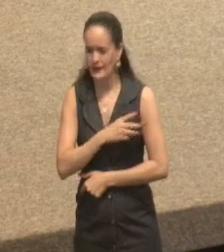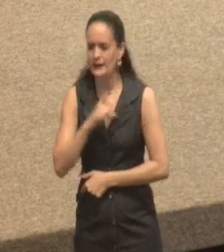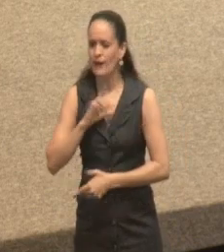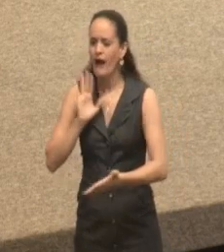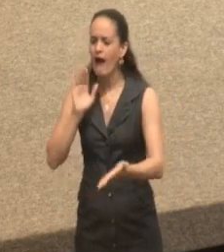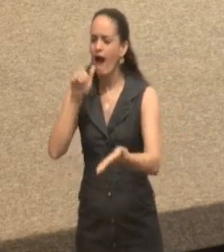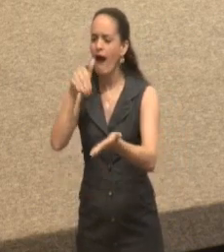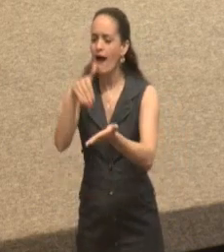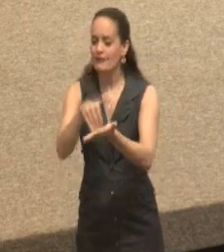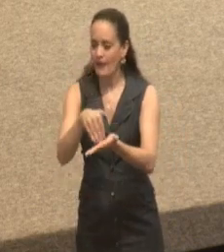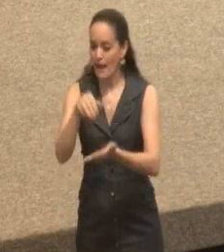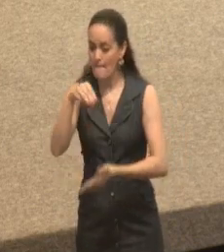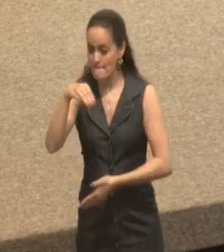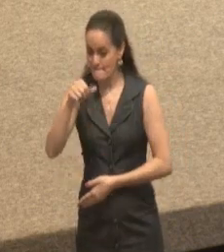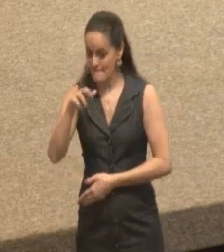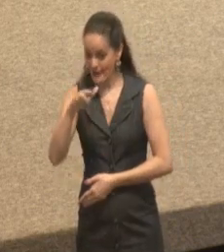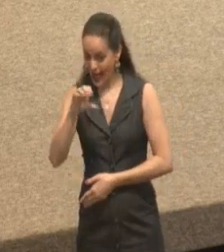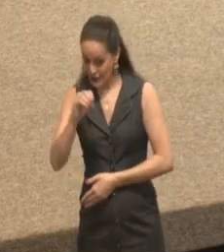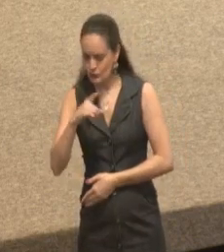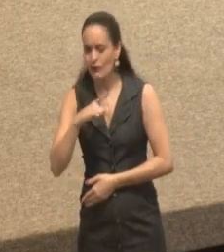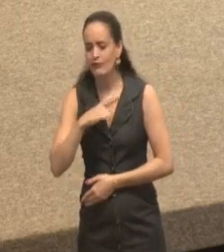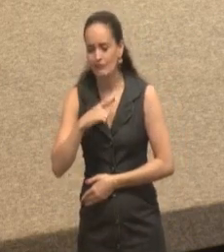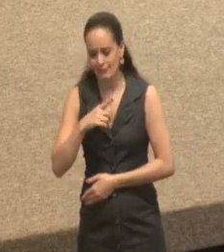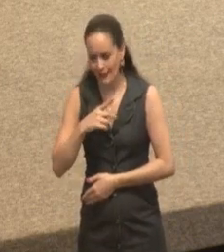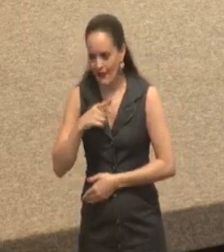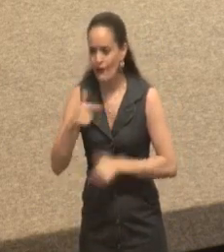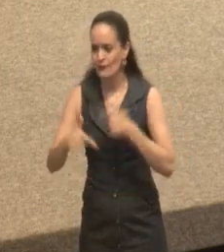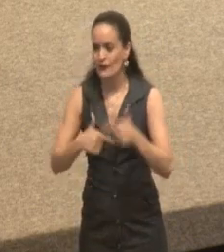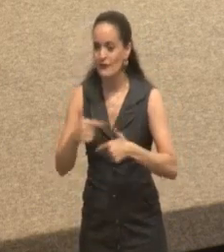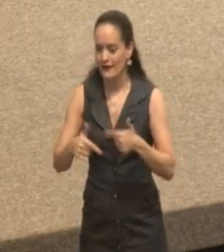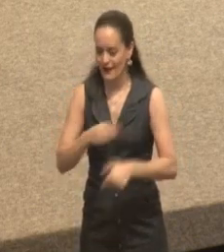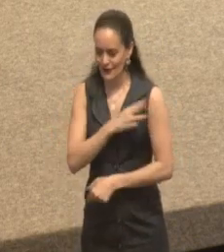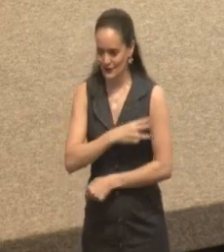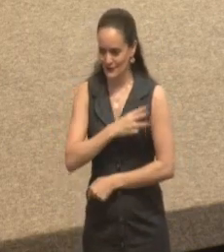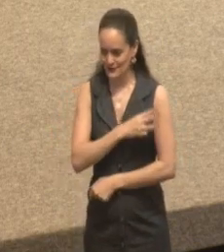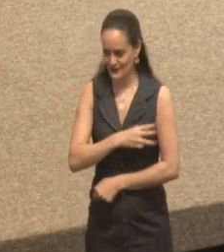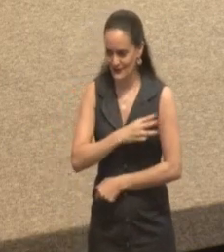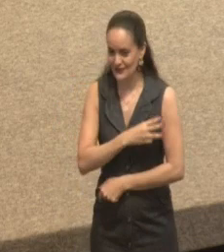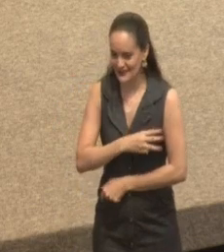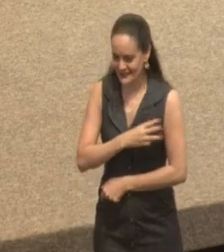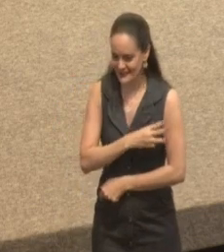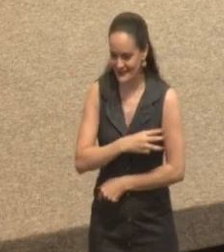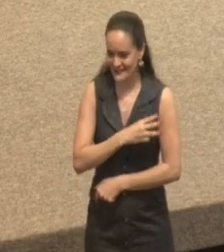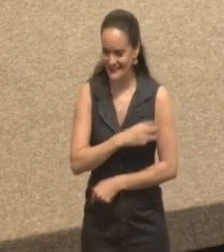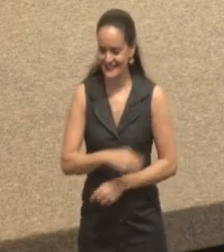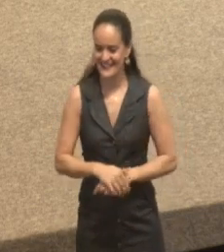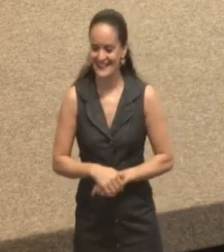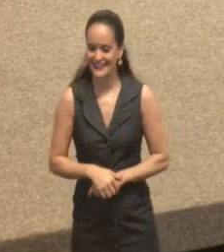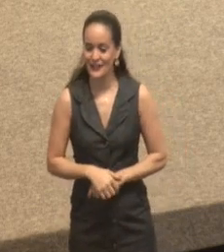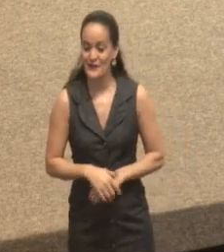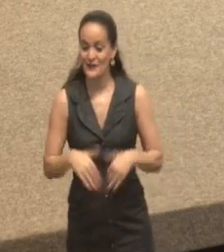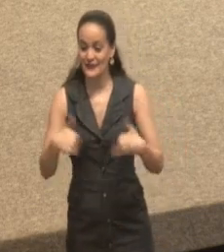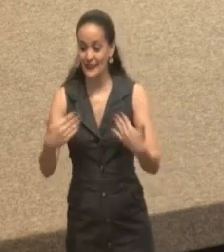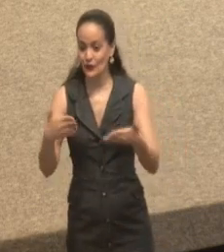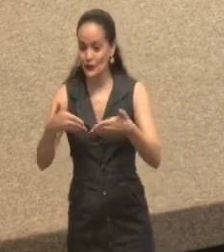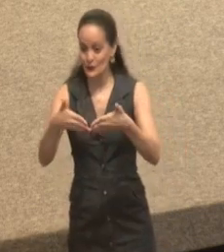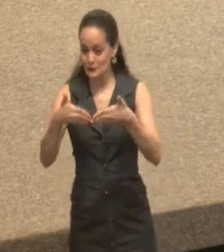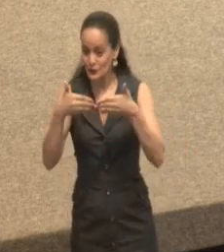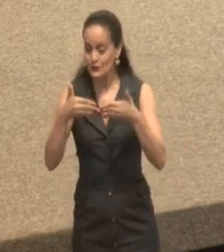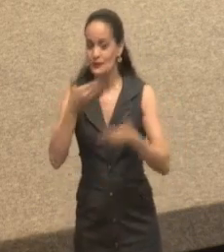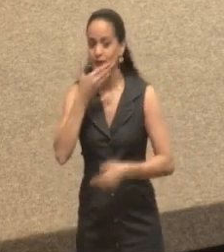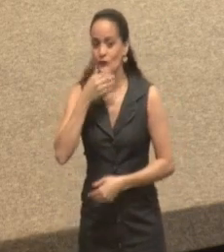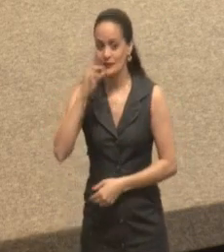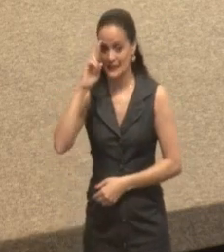o irmão é livre para trazer oferta para essa campanha durante todo o ano ainda. Então nós pedimos ao